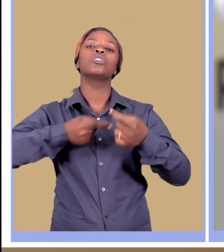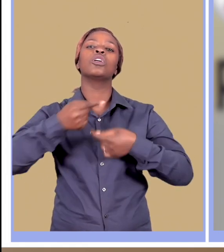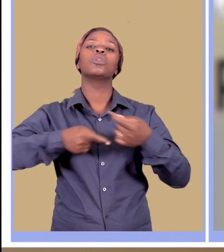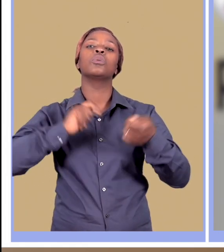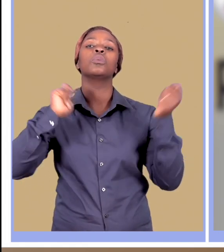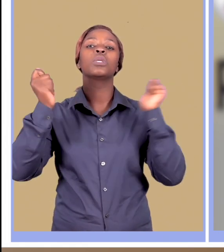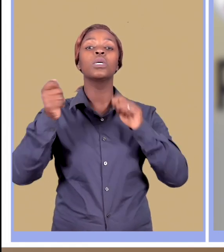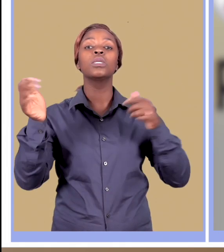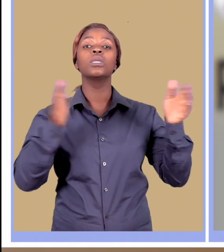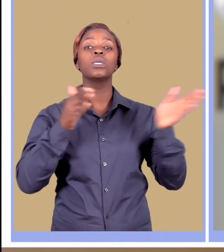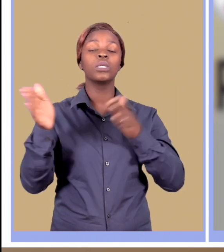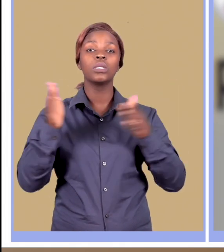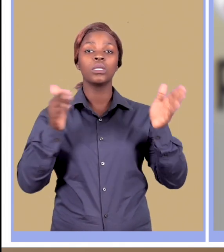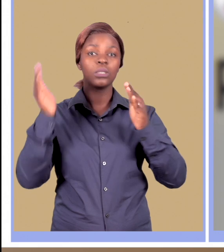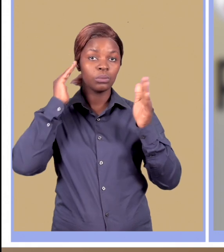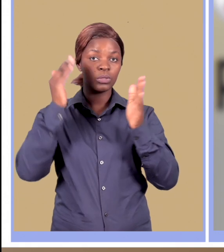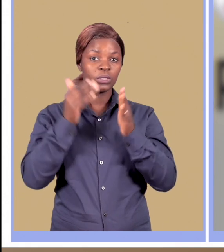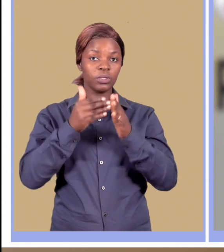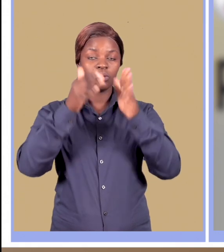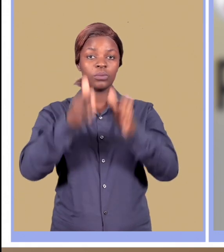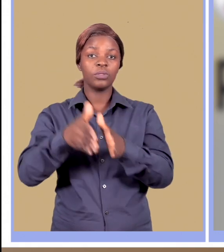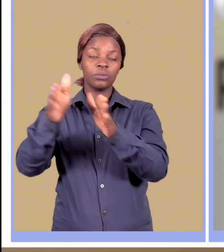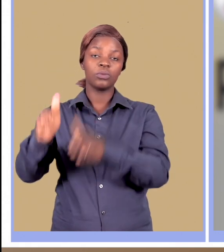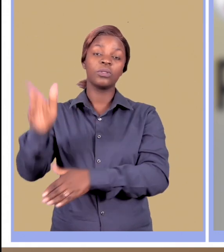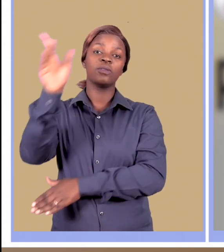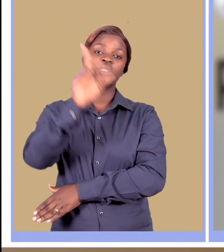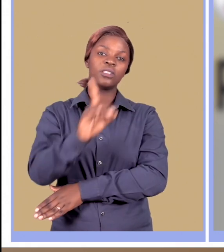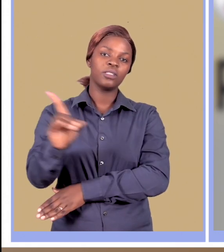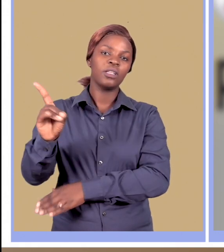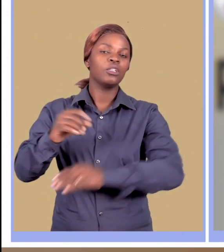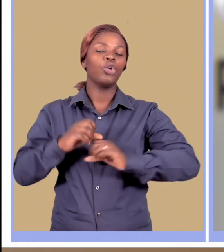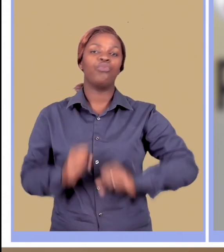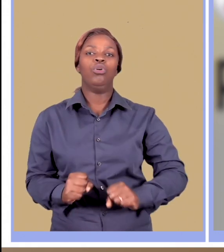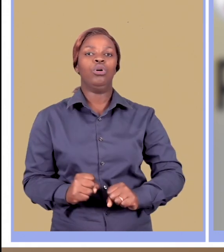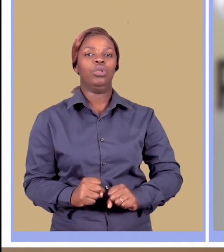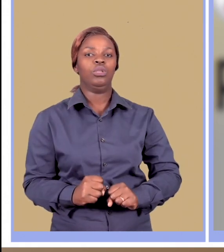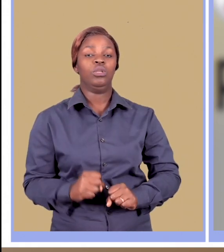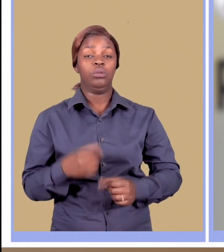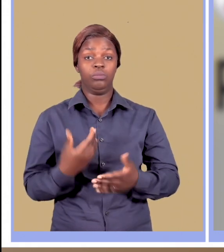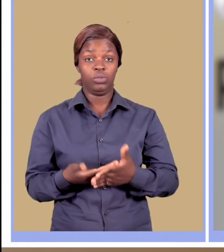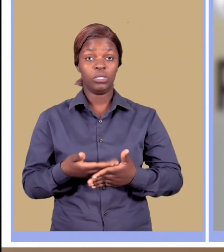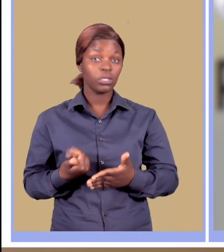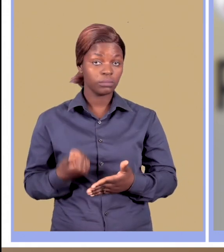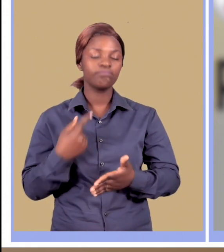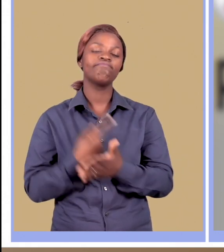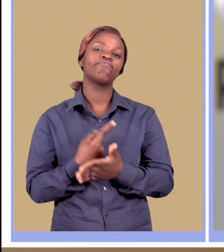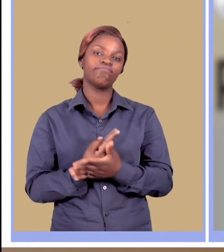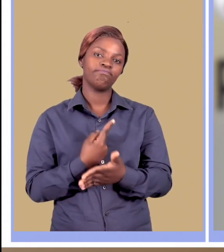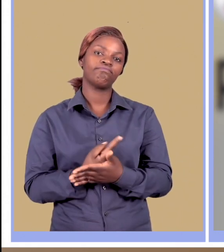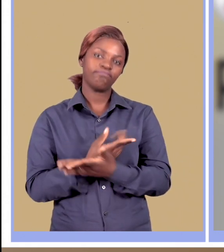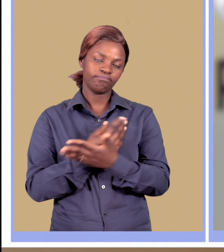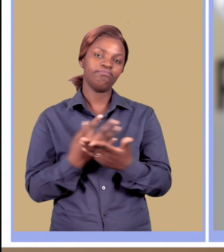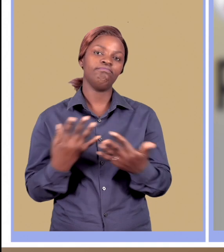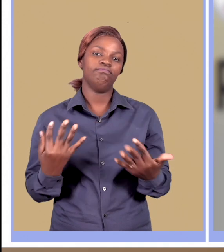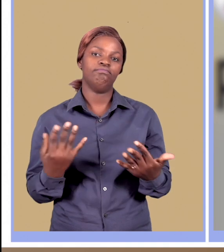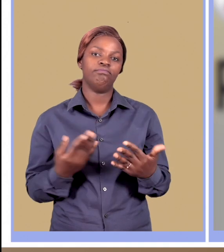projeto Recado, para que mesmo a resiliência de pessoas com deficiência seja efetiva, porque é muito